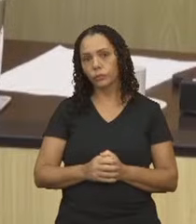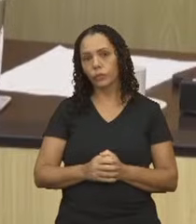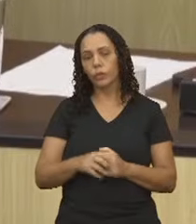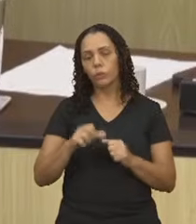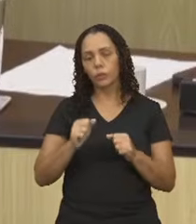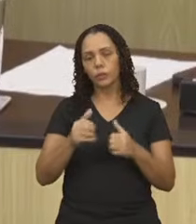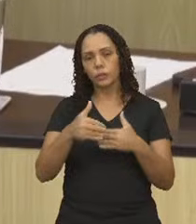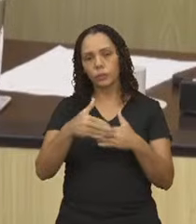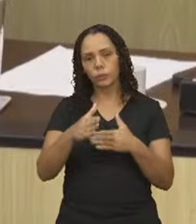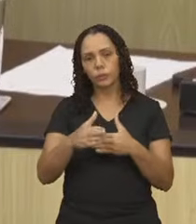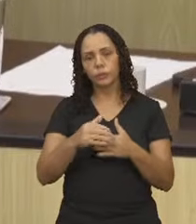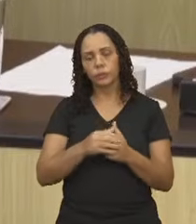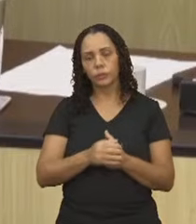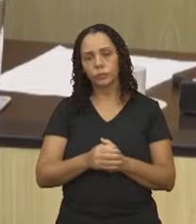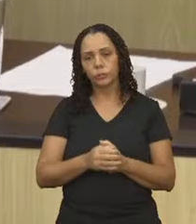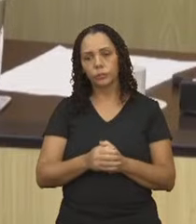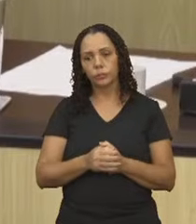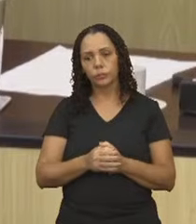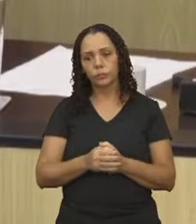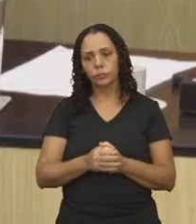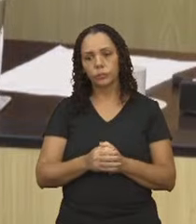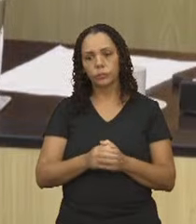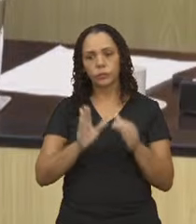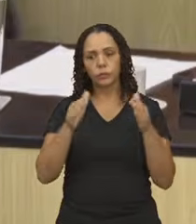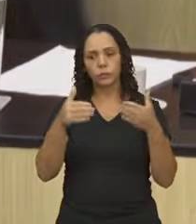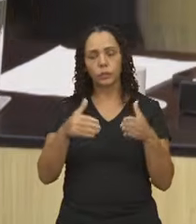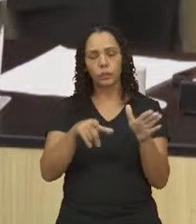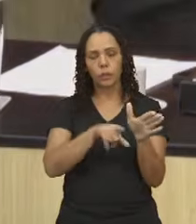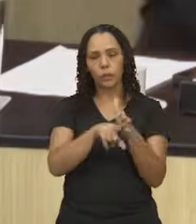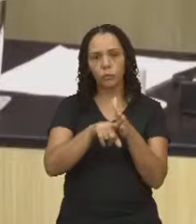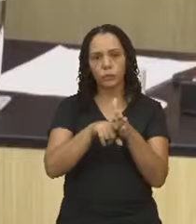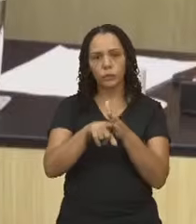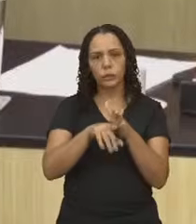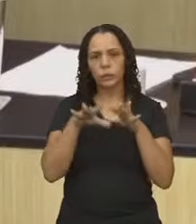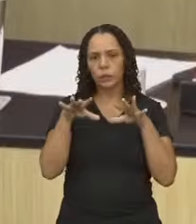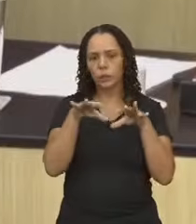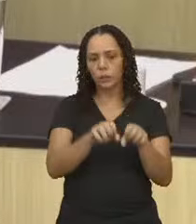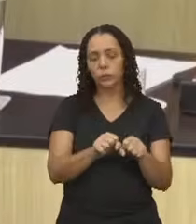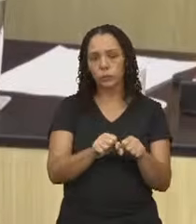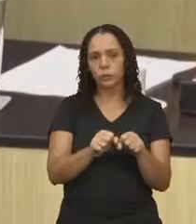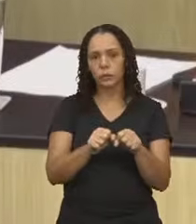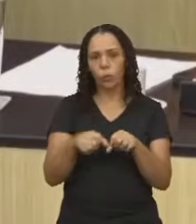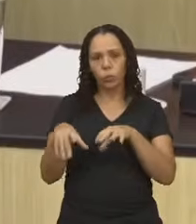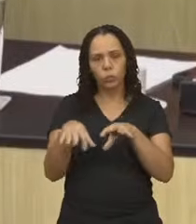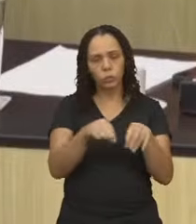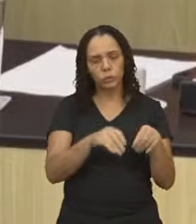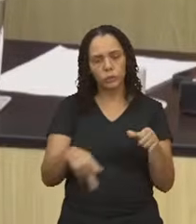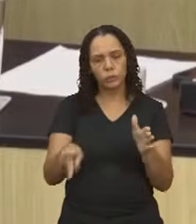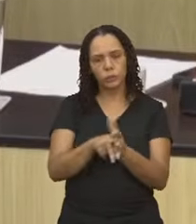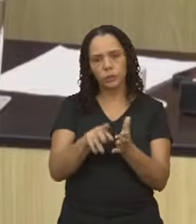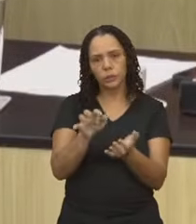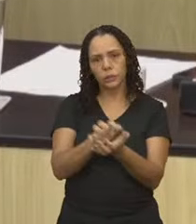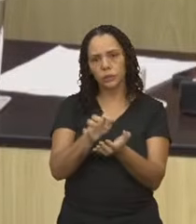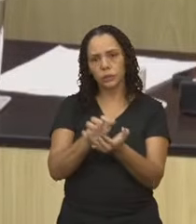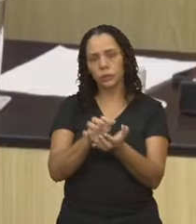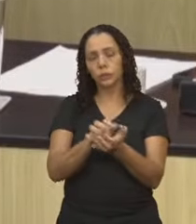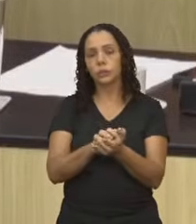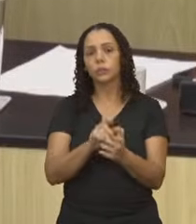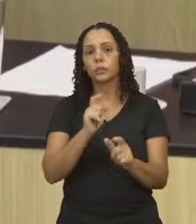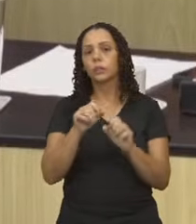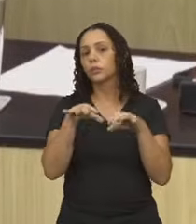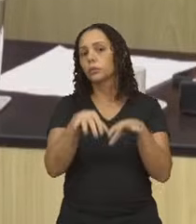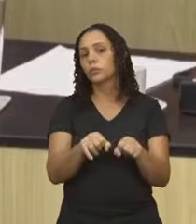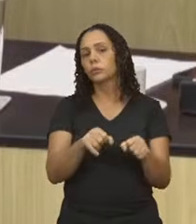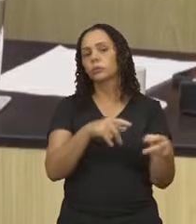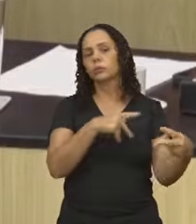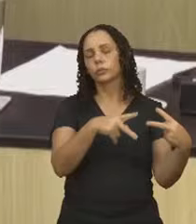termos regimentais, destinada a apurar a invasão do território do município de Jacareí pelo município de São